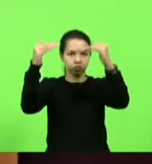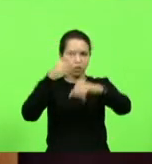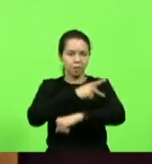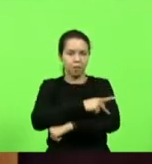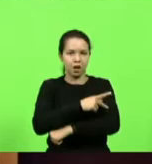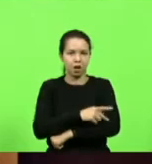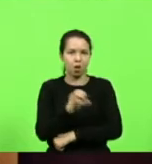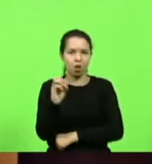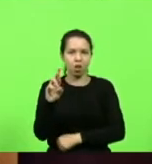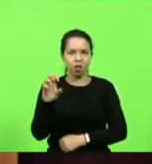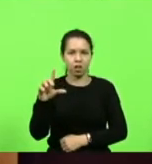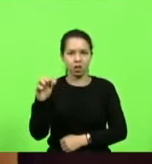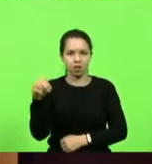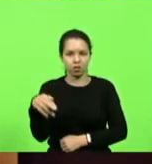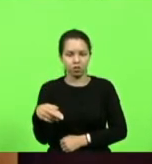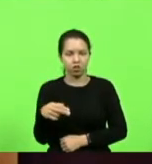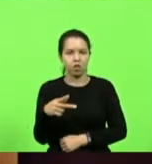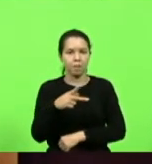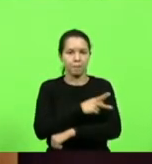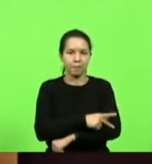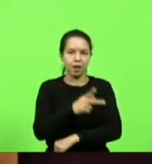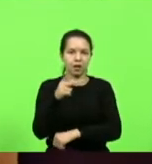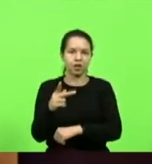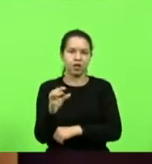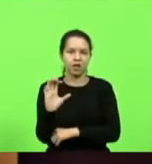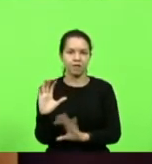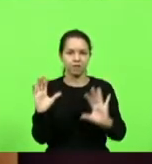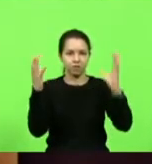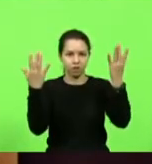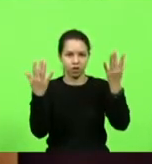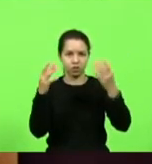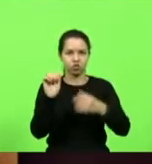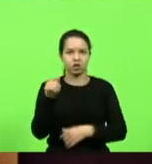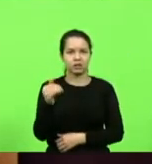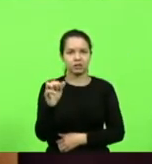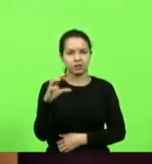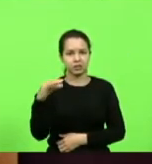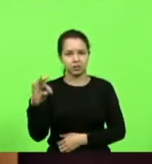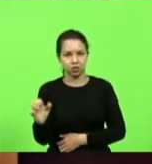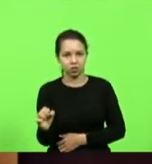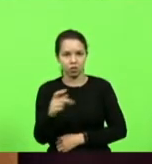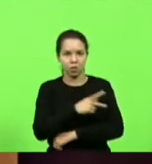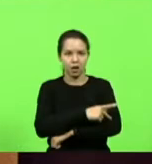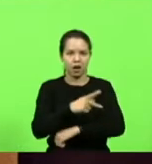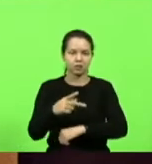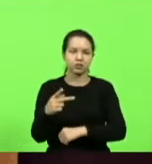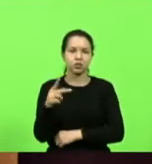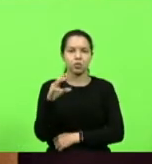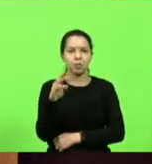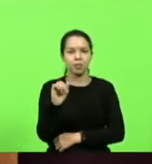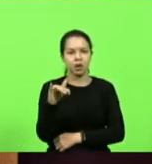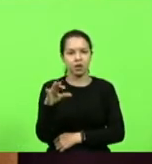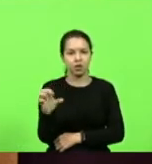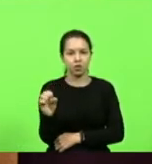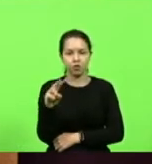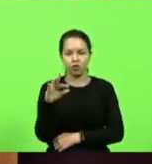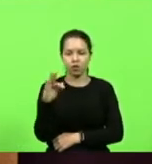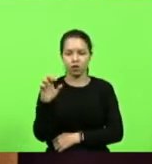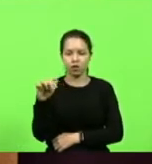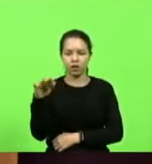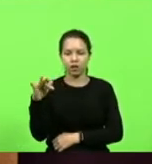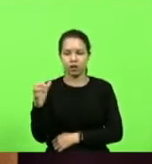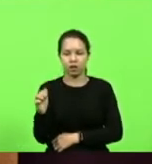Orleans, Parque de Eventos em Jacinto Machado, Praça do Bairro Santa Cruz em Forquilinha, quadra coberta